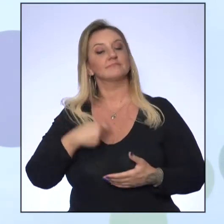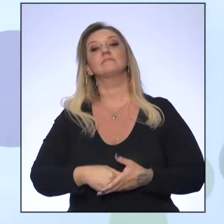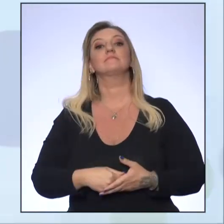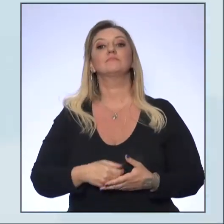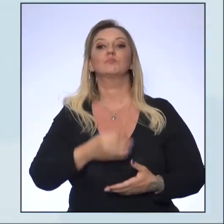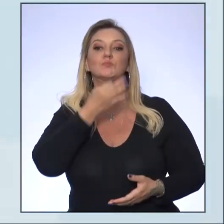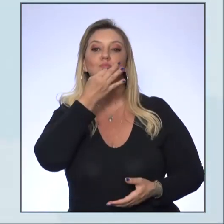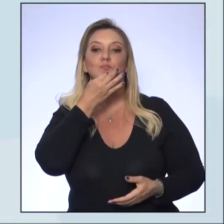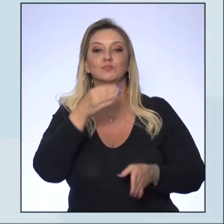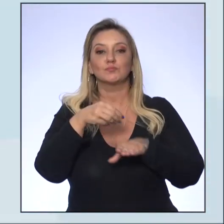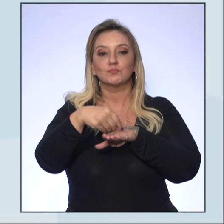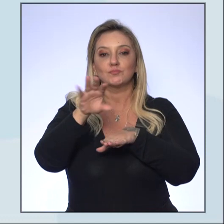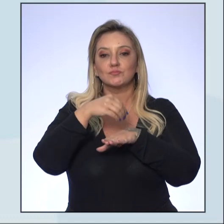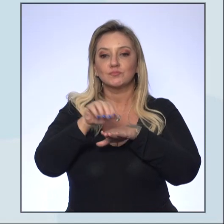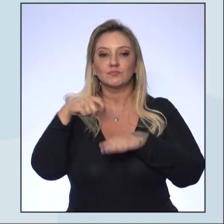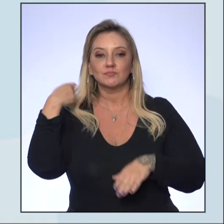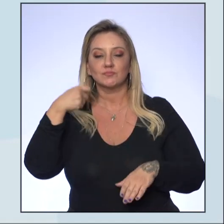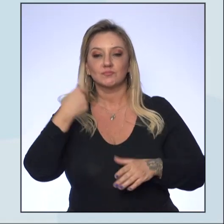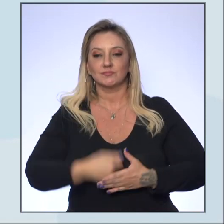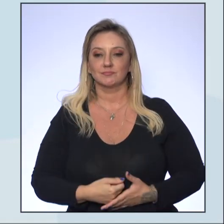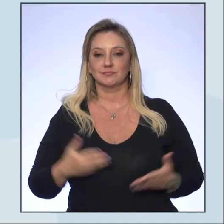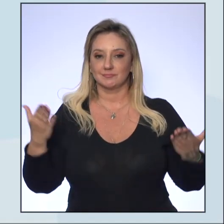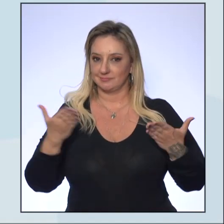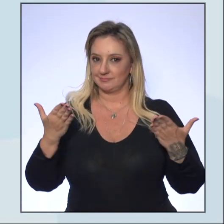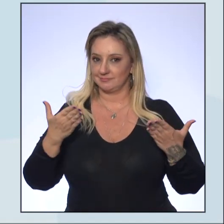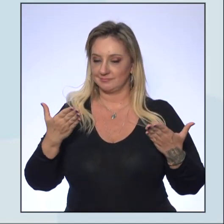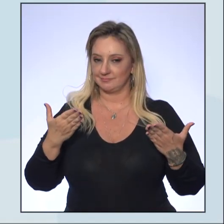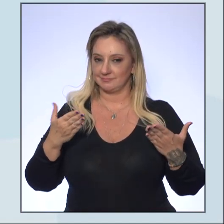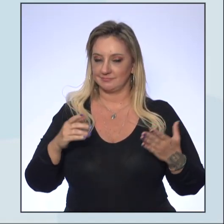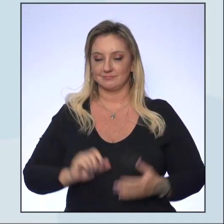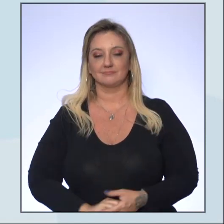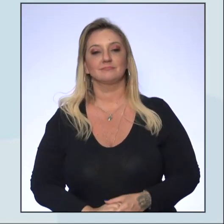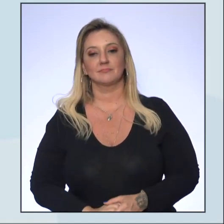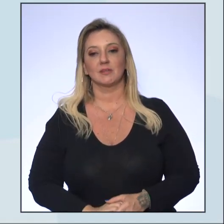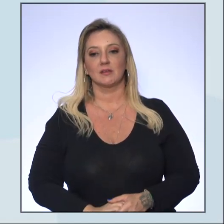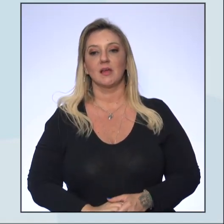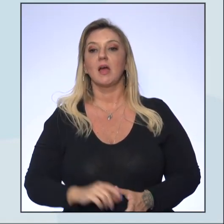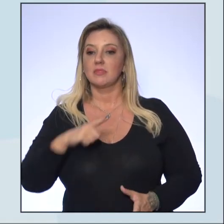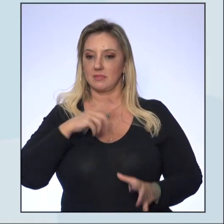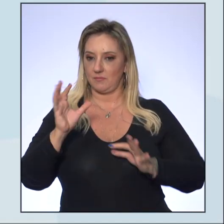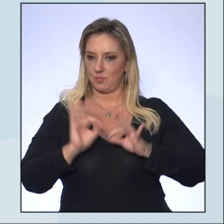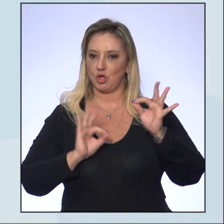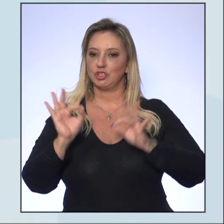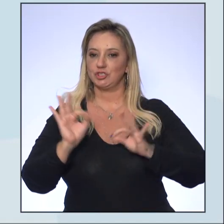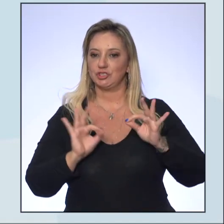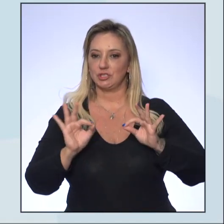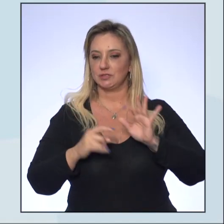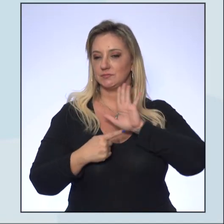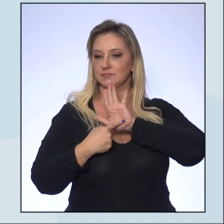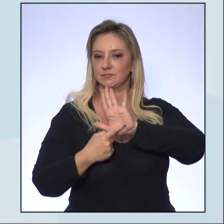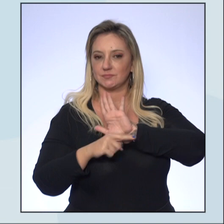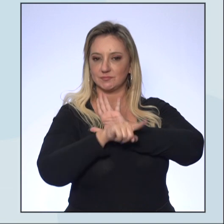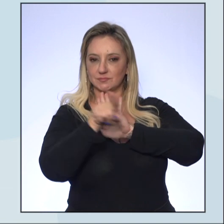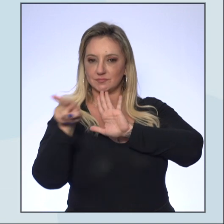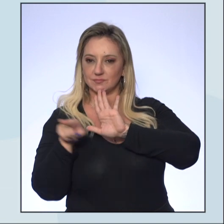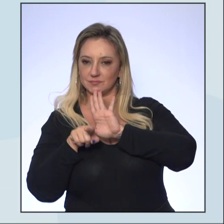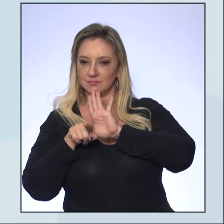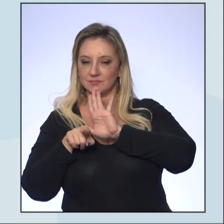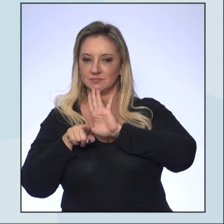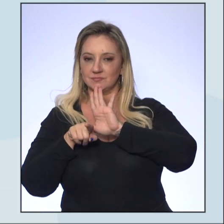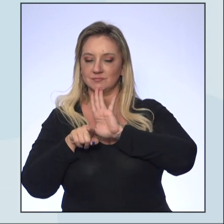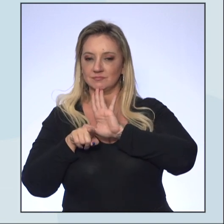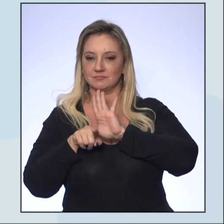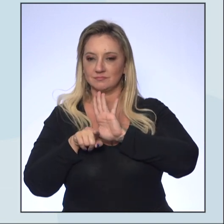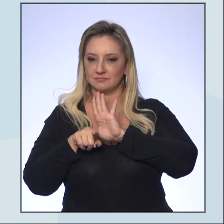de vestibular. A dica de vestibular de hoje é o seguinte: eu tenho um projeto que eu vou apresentar para vocês,